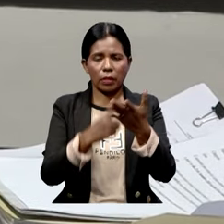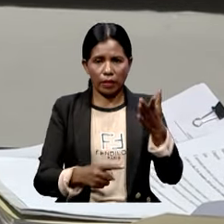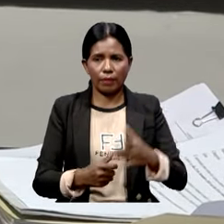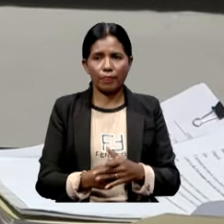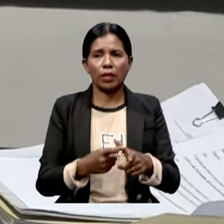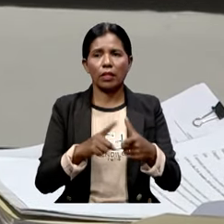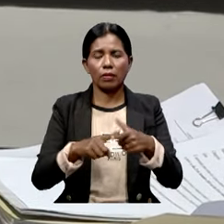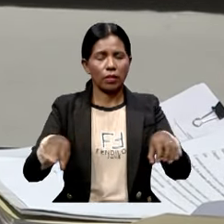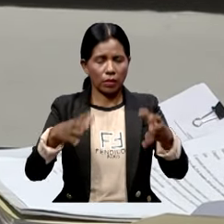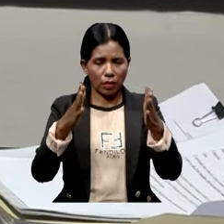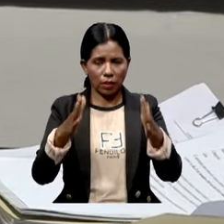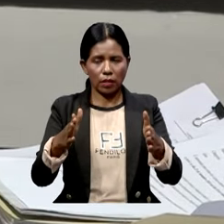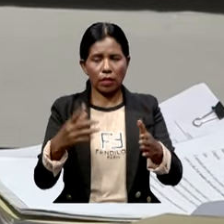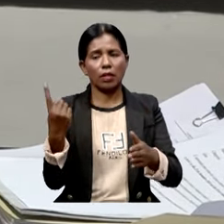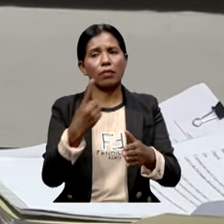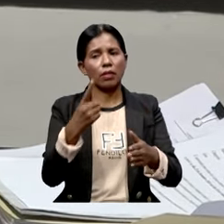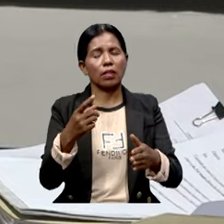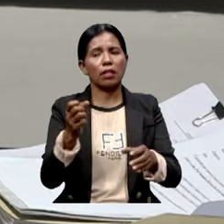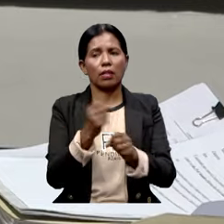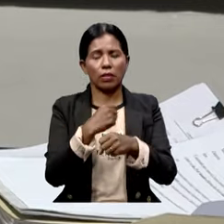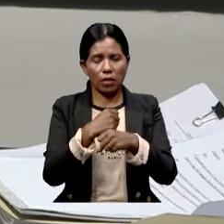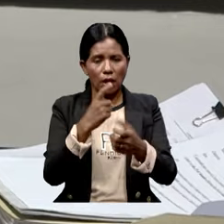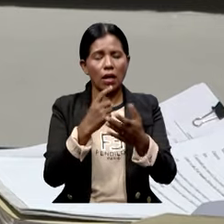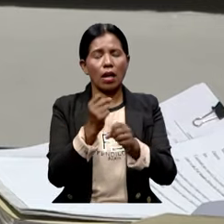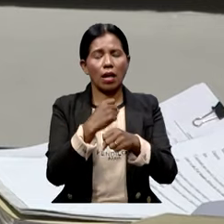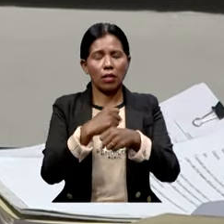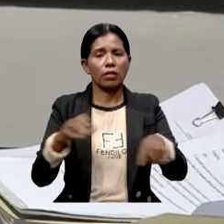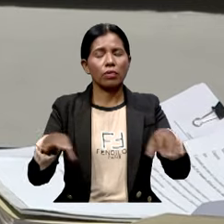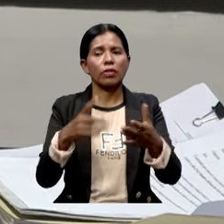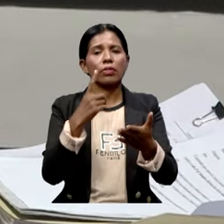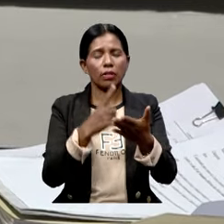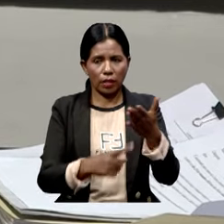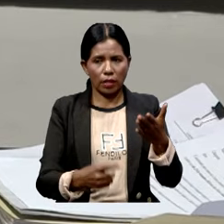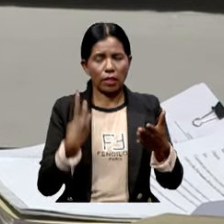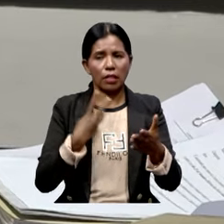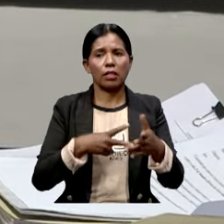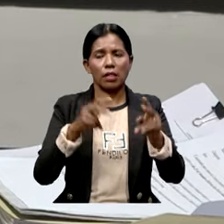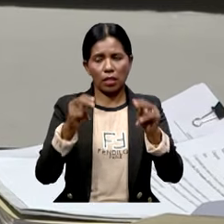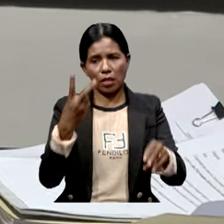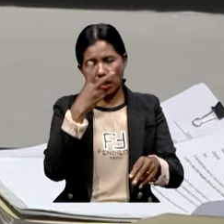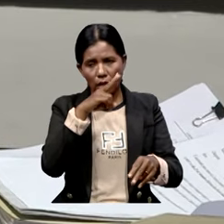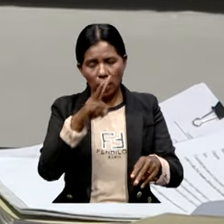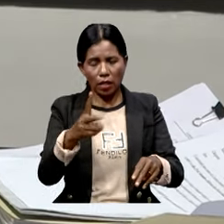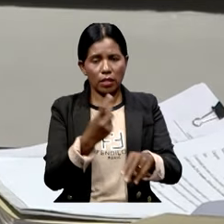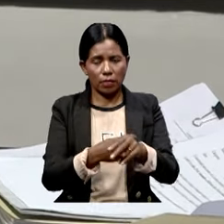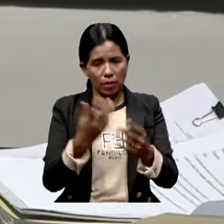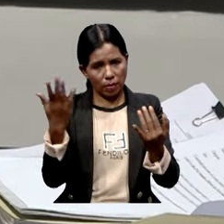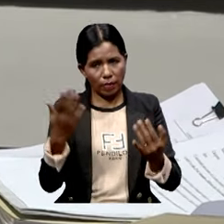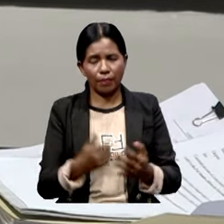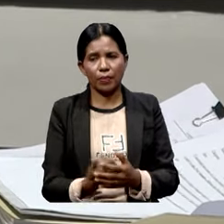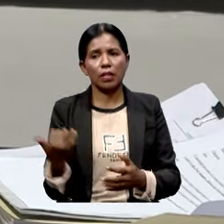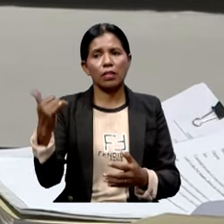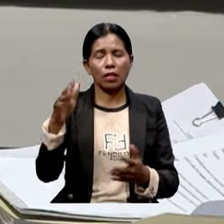depois funcionare nas permanentes se rabane halseida, tem que ser ita tem haremos situação ainda né.